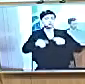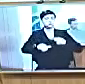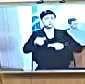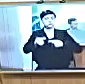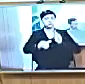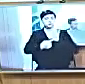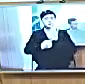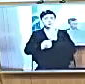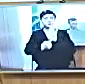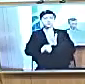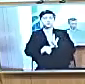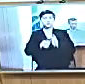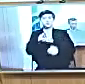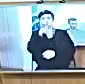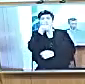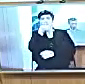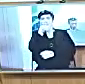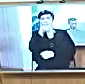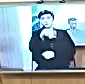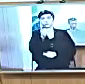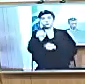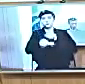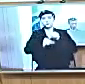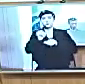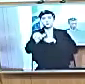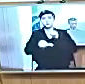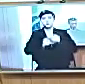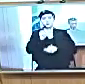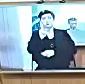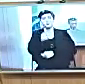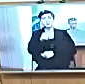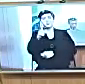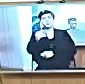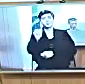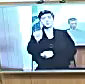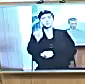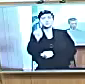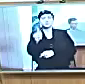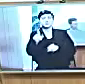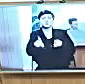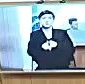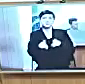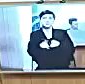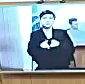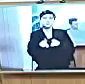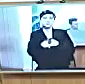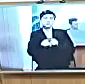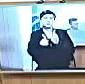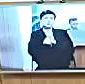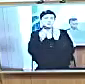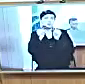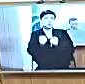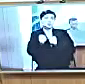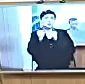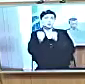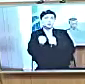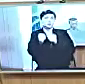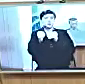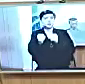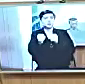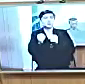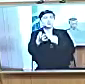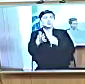sugestões de alteração no ppa g e de recomendações ao poder executivo no âmbito dos